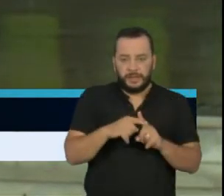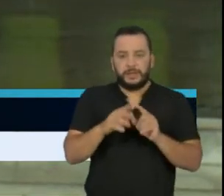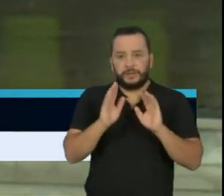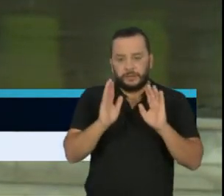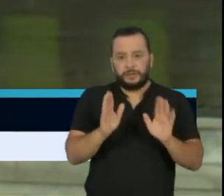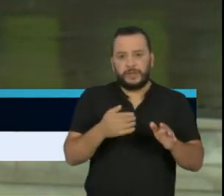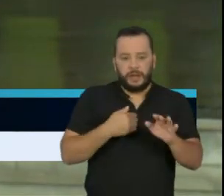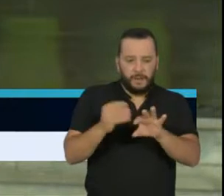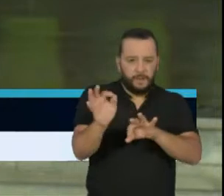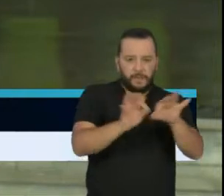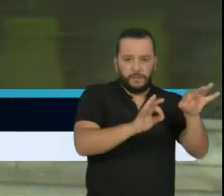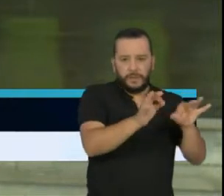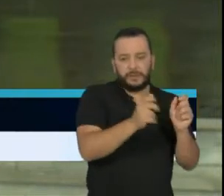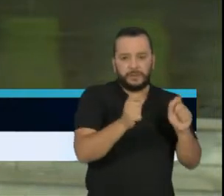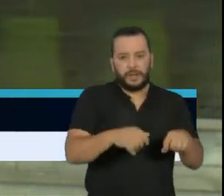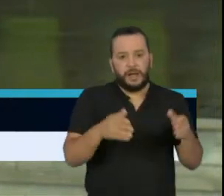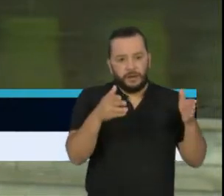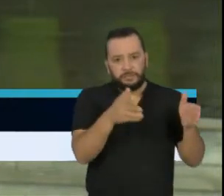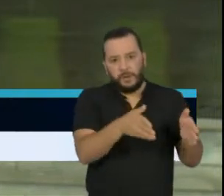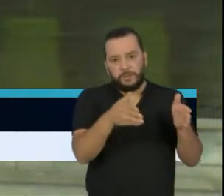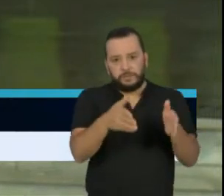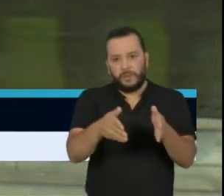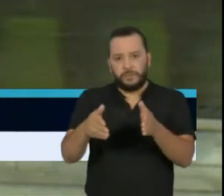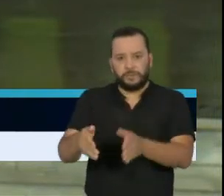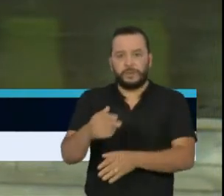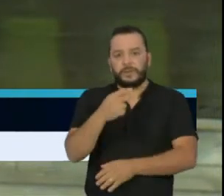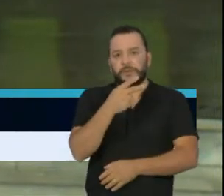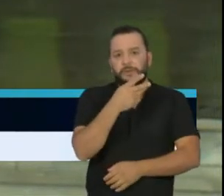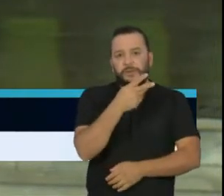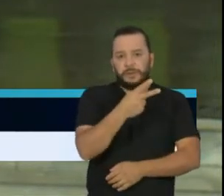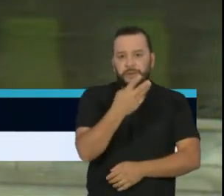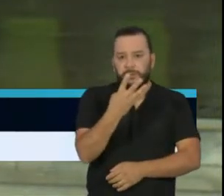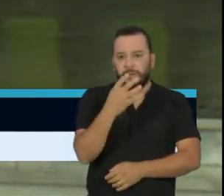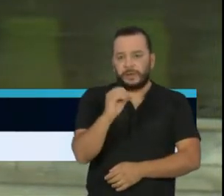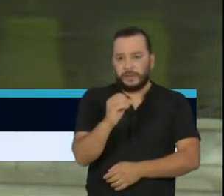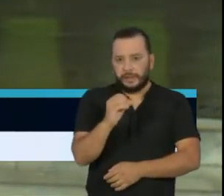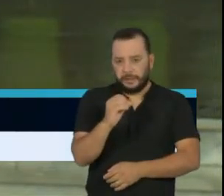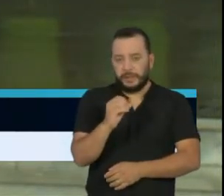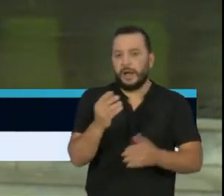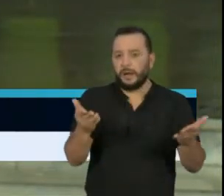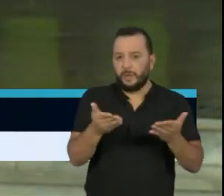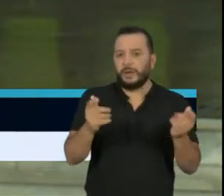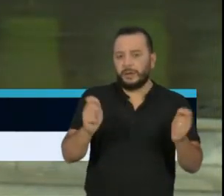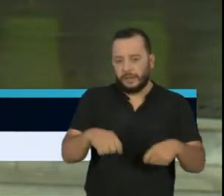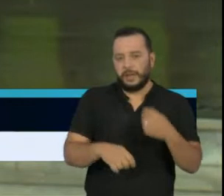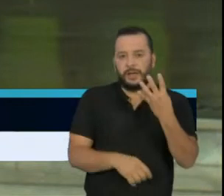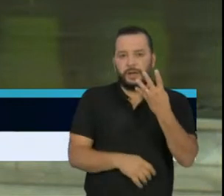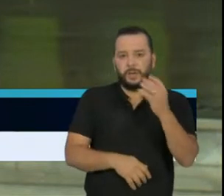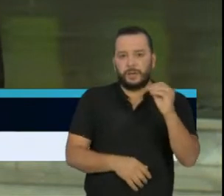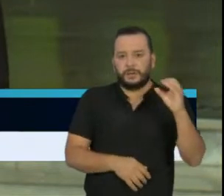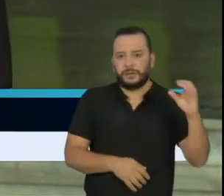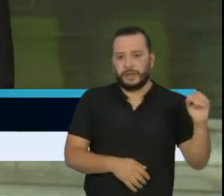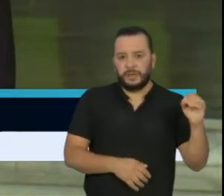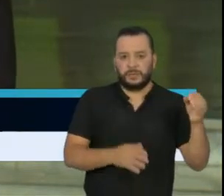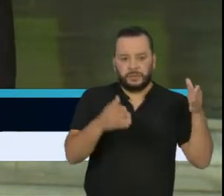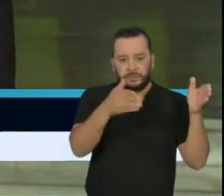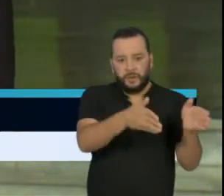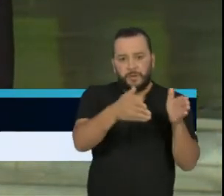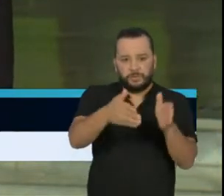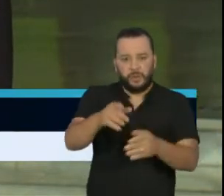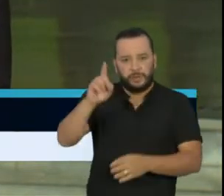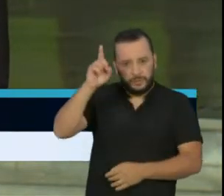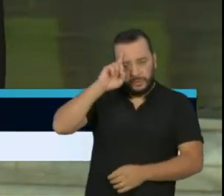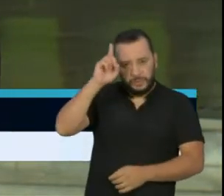sepultarem 240 corpos, pulando para 400 diariamente. A Prefeitura já